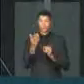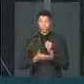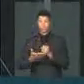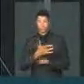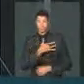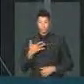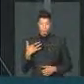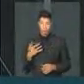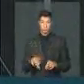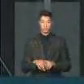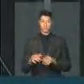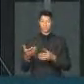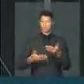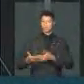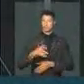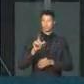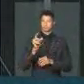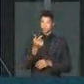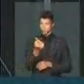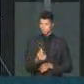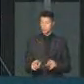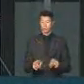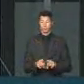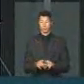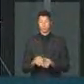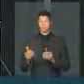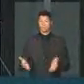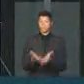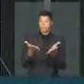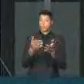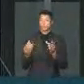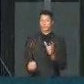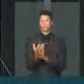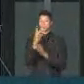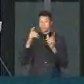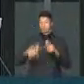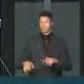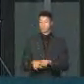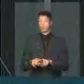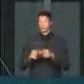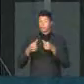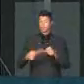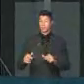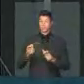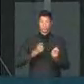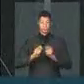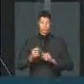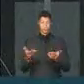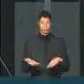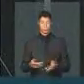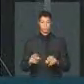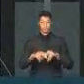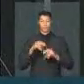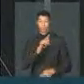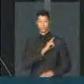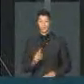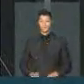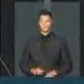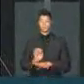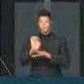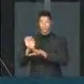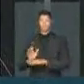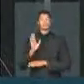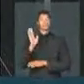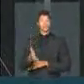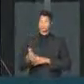alfabetização, circulação de renda e promover a produção local estão sendo articuladas pelo governo estadual